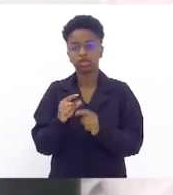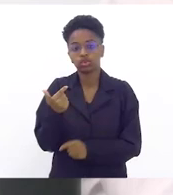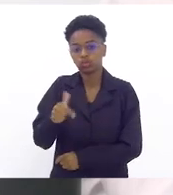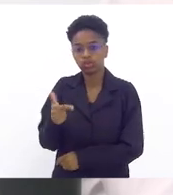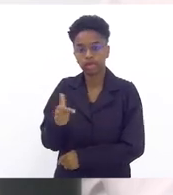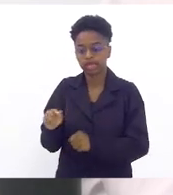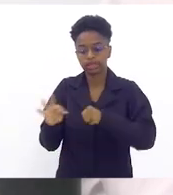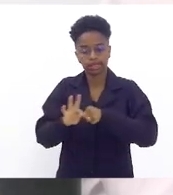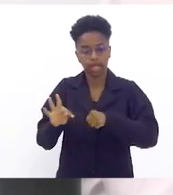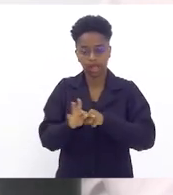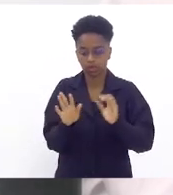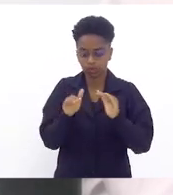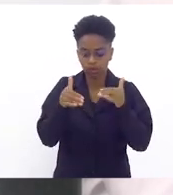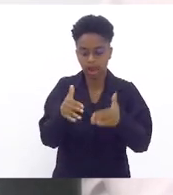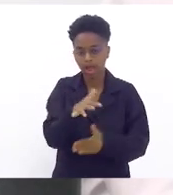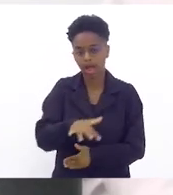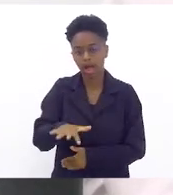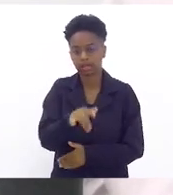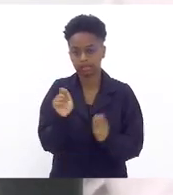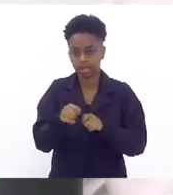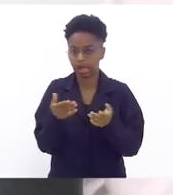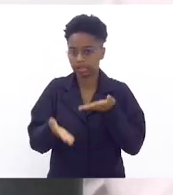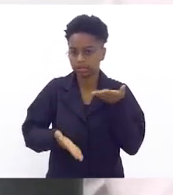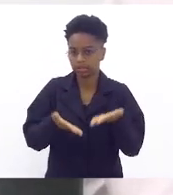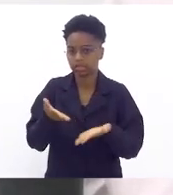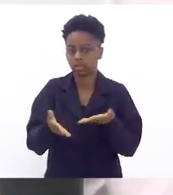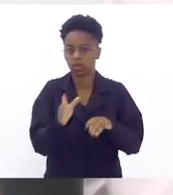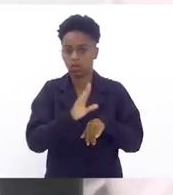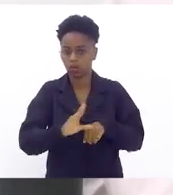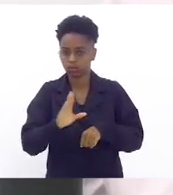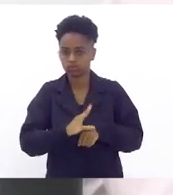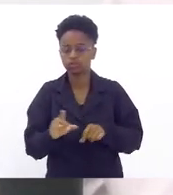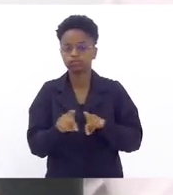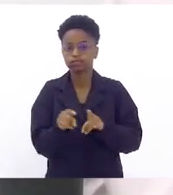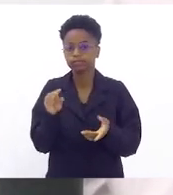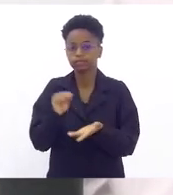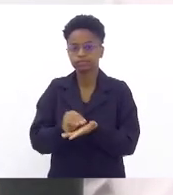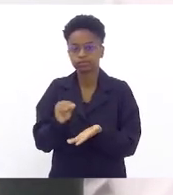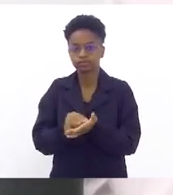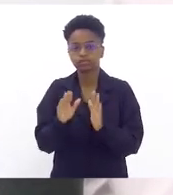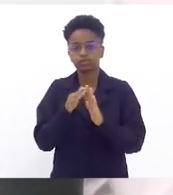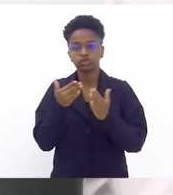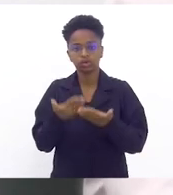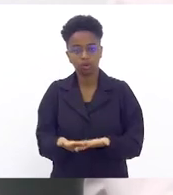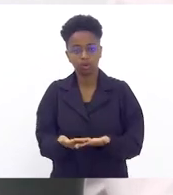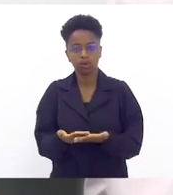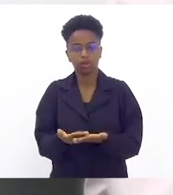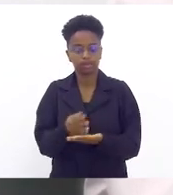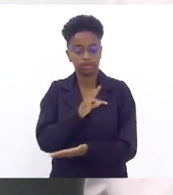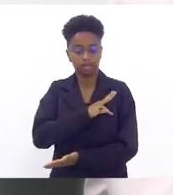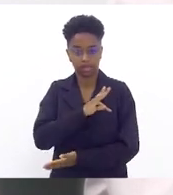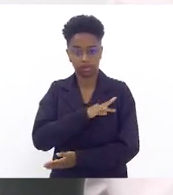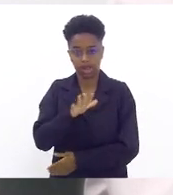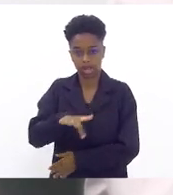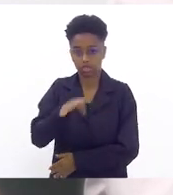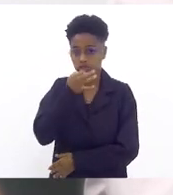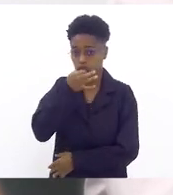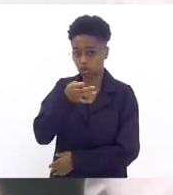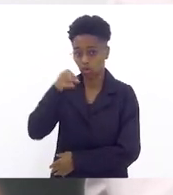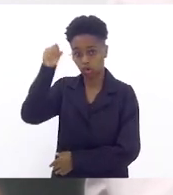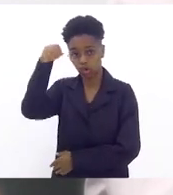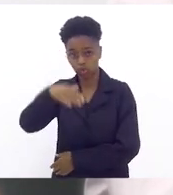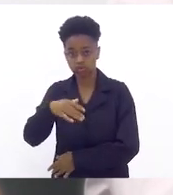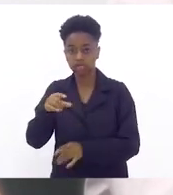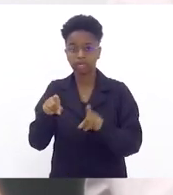técnicos especializado para o pleno atendimento da demanda do curso faltando na escola desde técnico de som e Luz